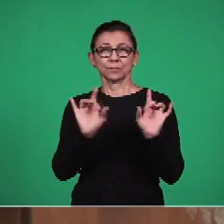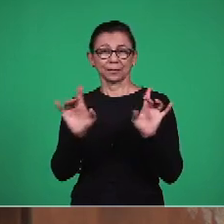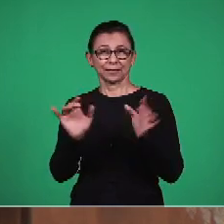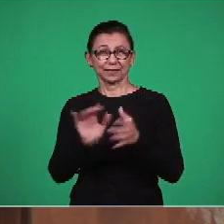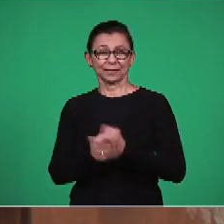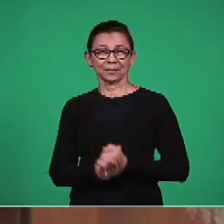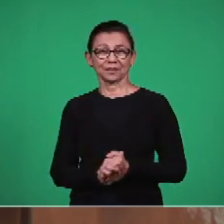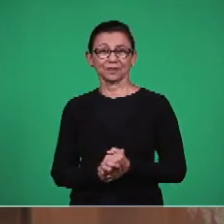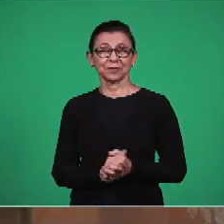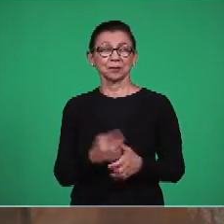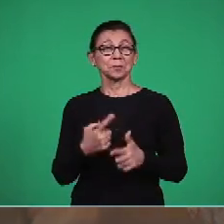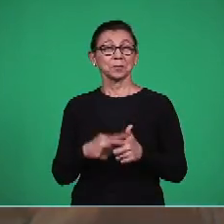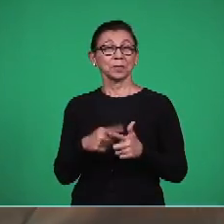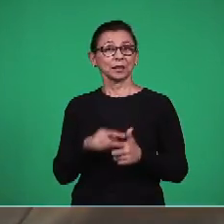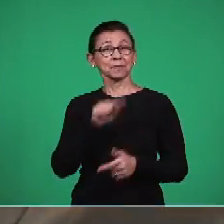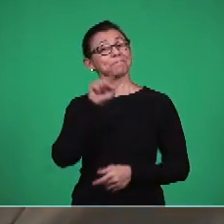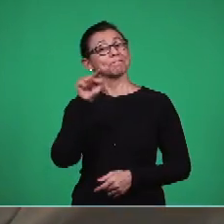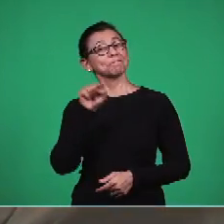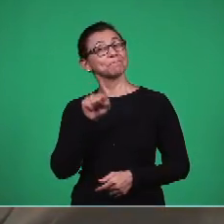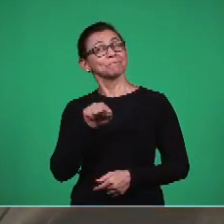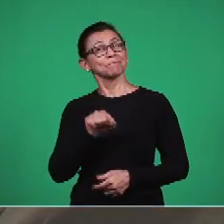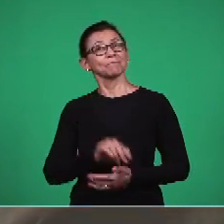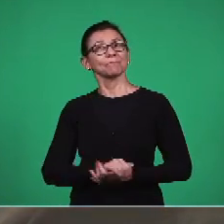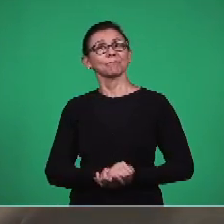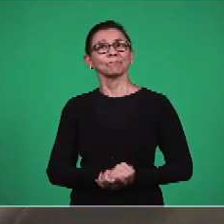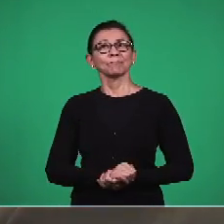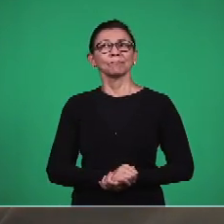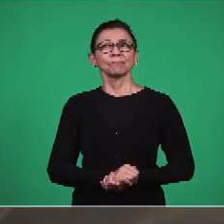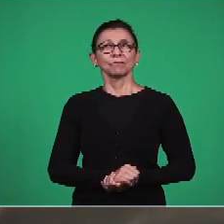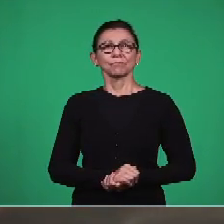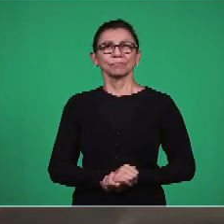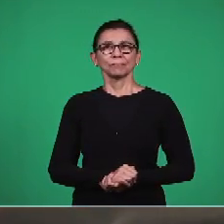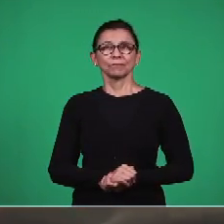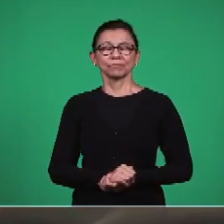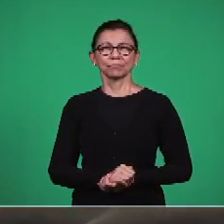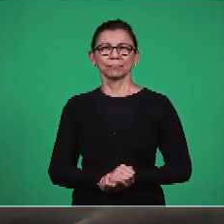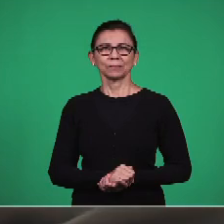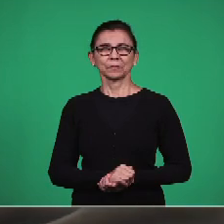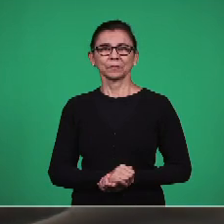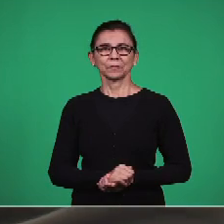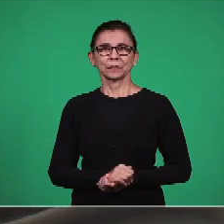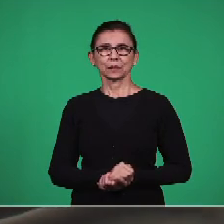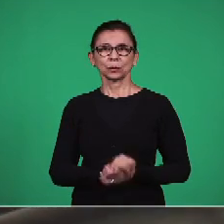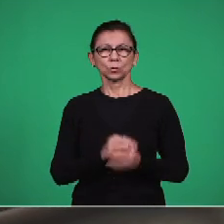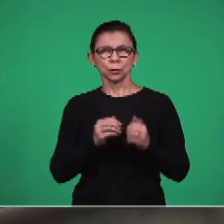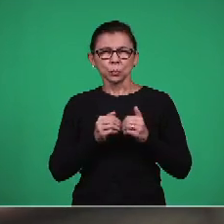primeiro dia que o satélite foi